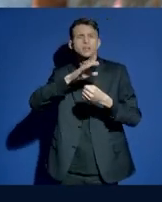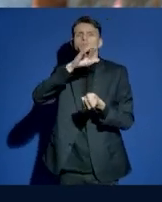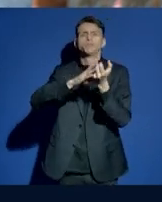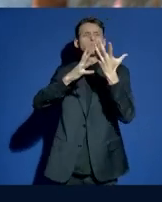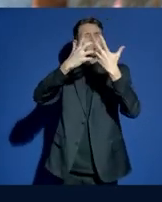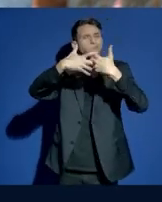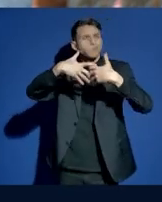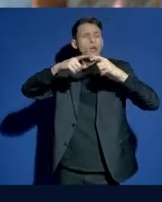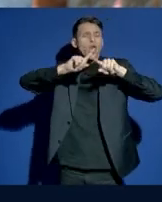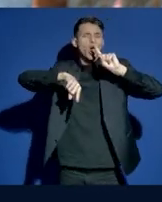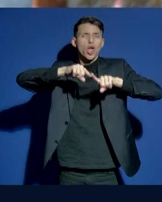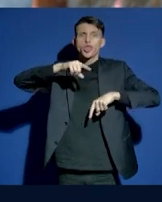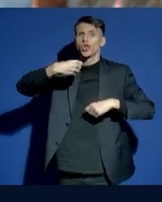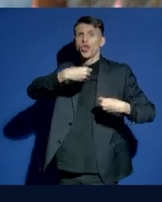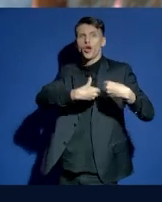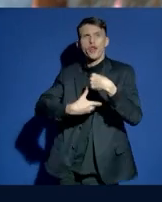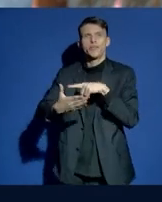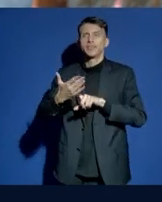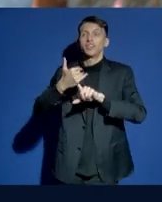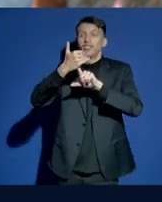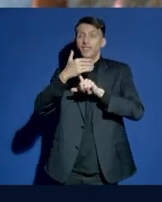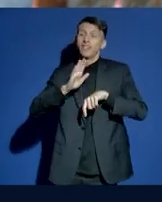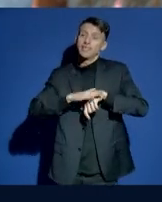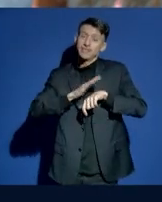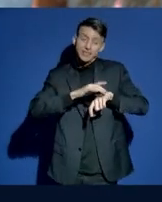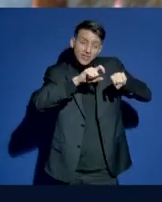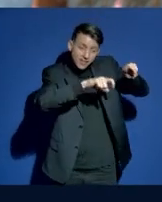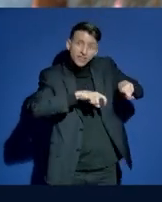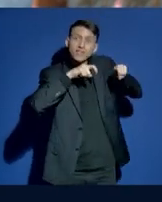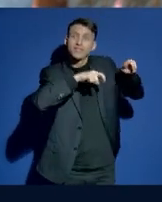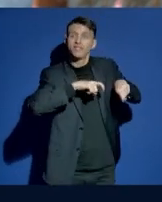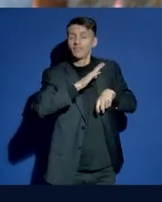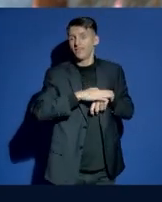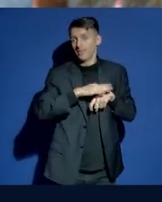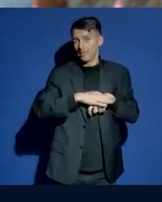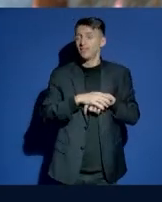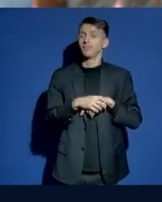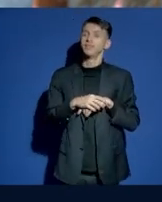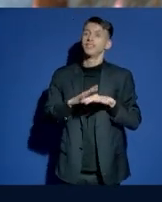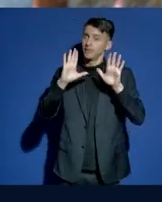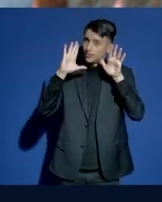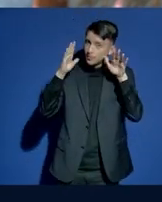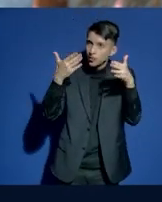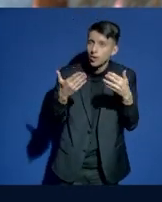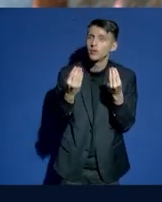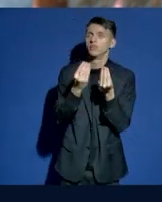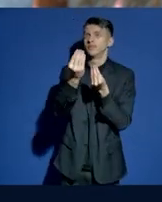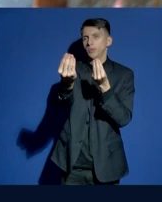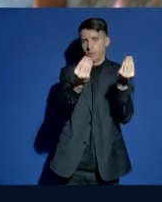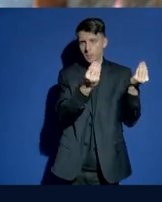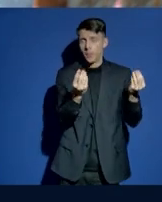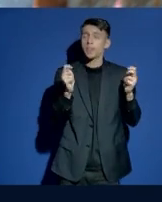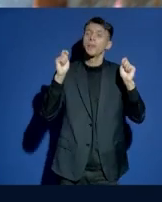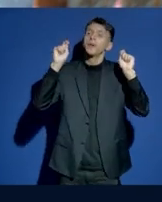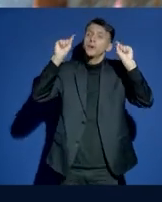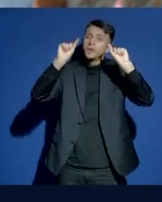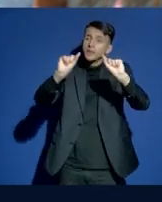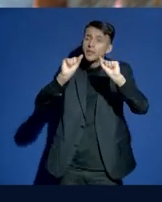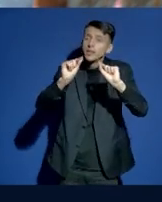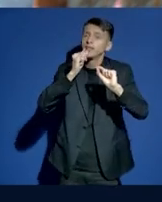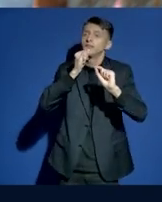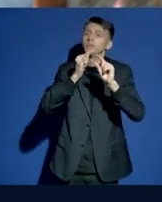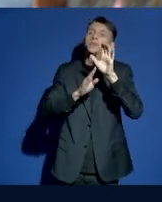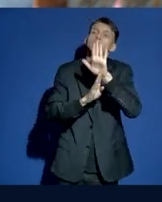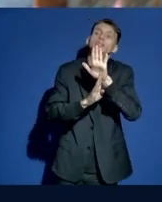para que o produtor rural possa fazer mais com menos né a gente sabe que o crescimento em área não ele não é não